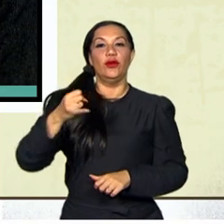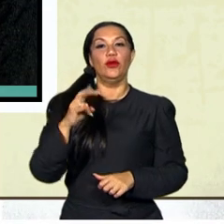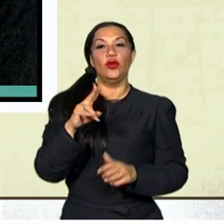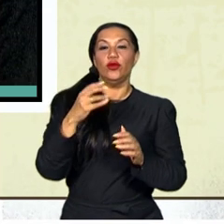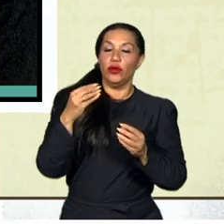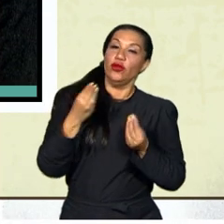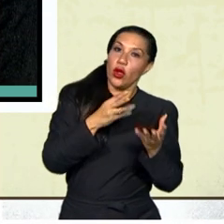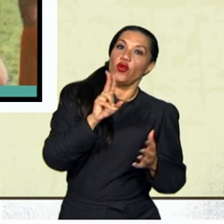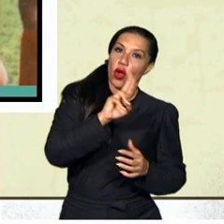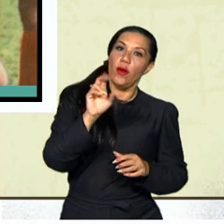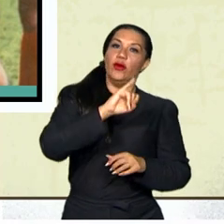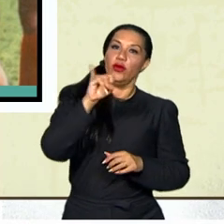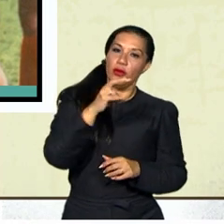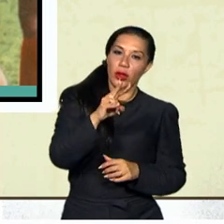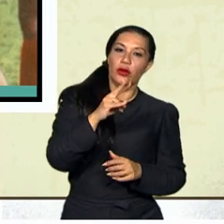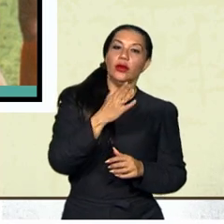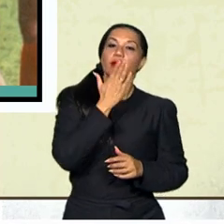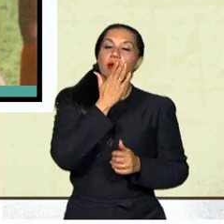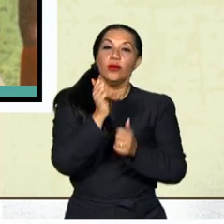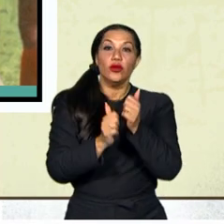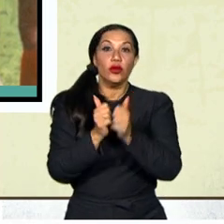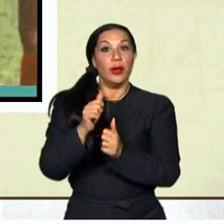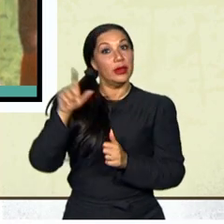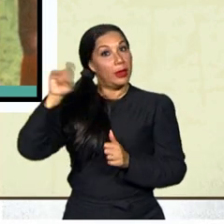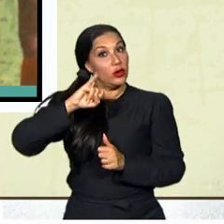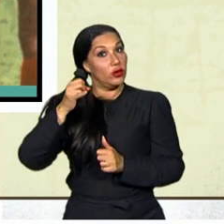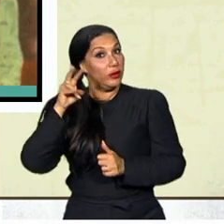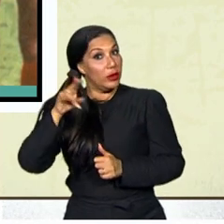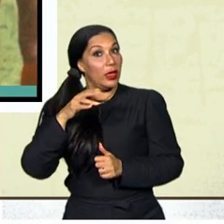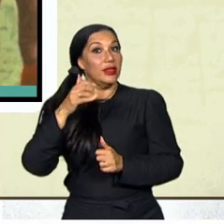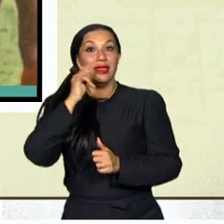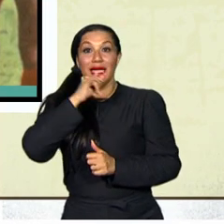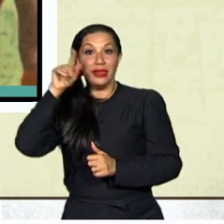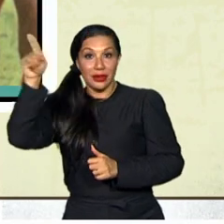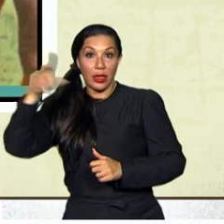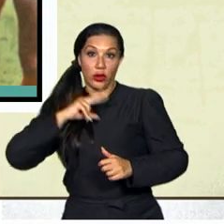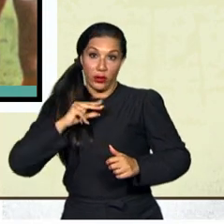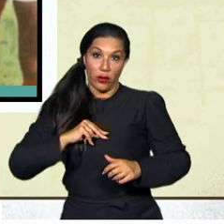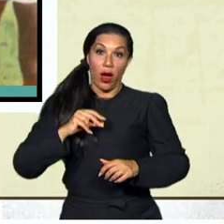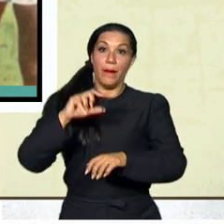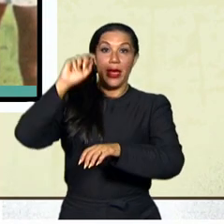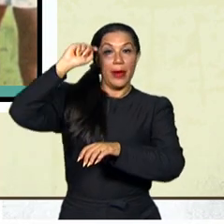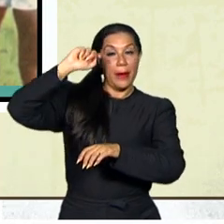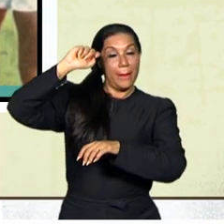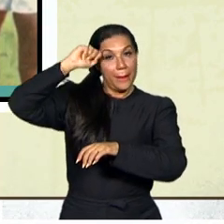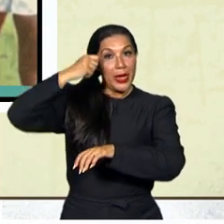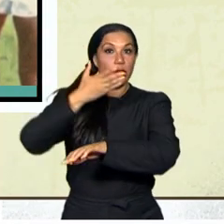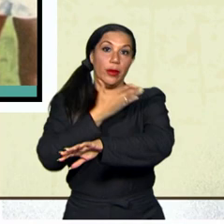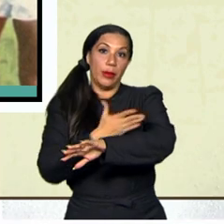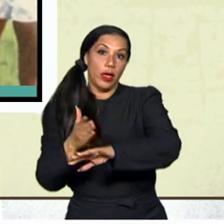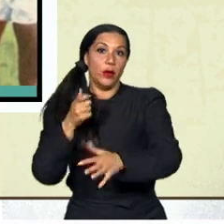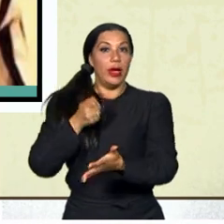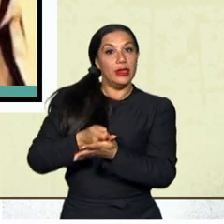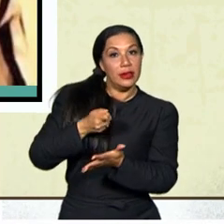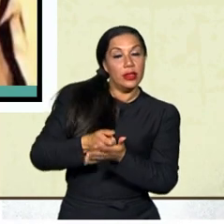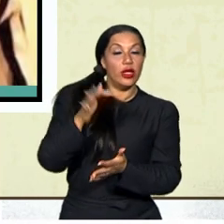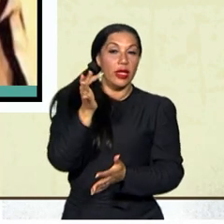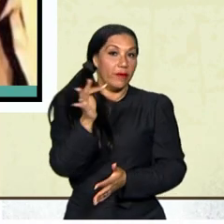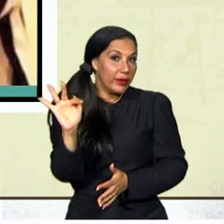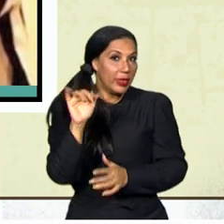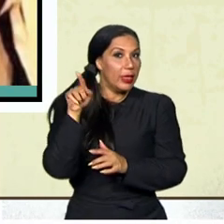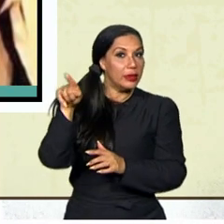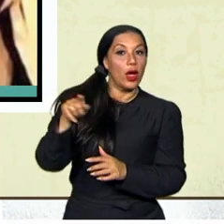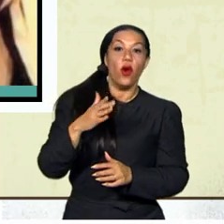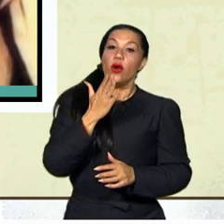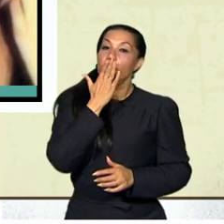clube. Só que a Juventus da Itália, o uniforme dela é preto e branco. E a outra exigência que tinha da federação é